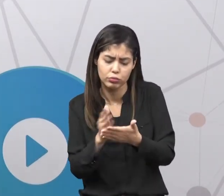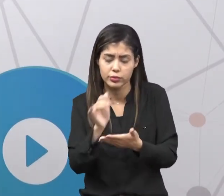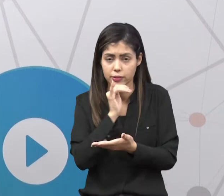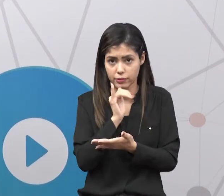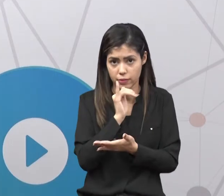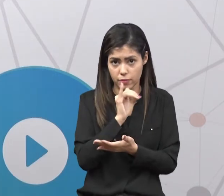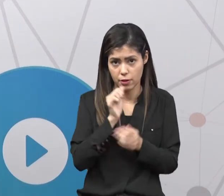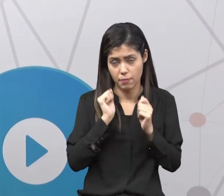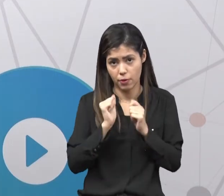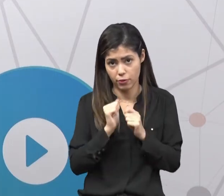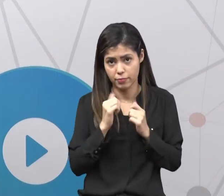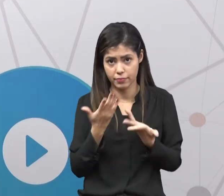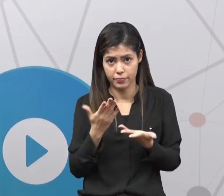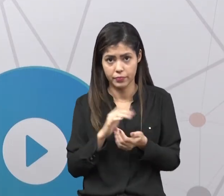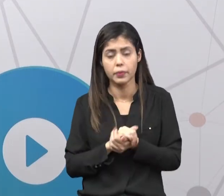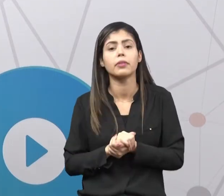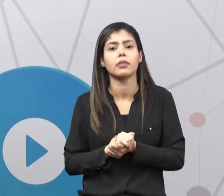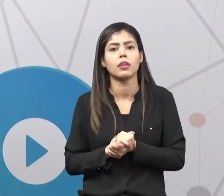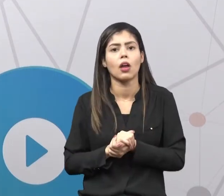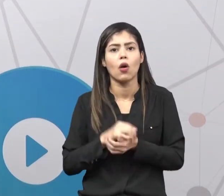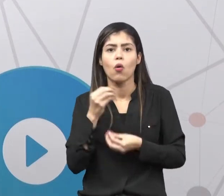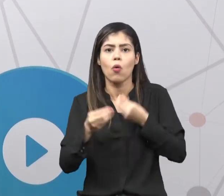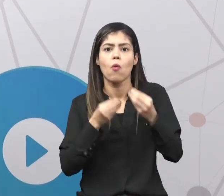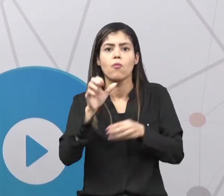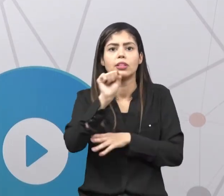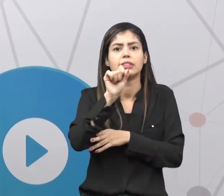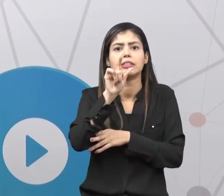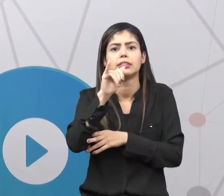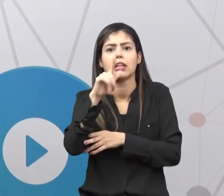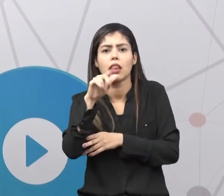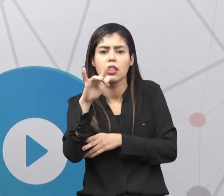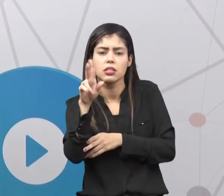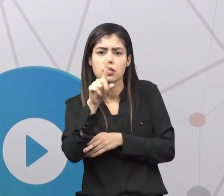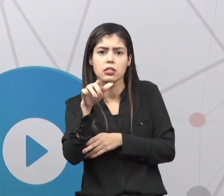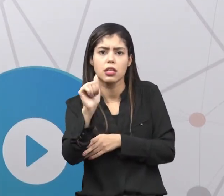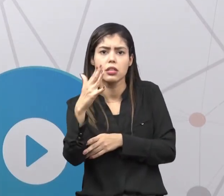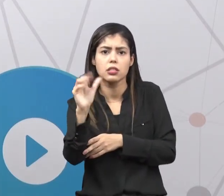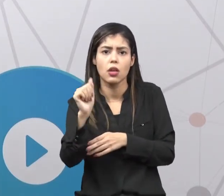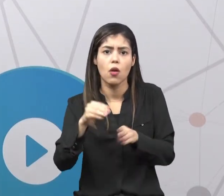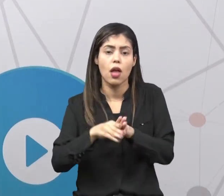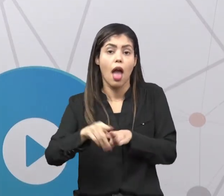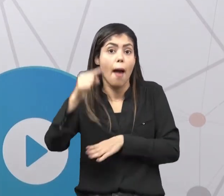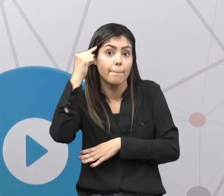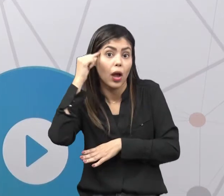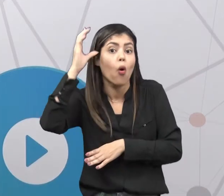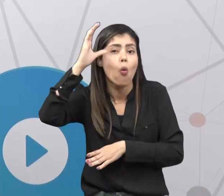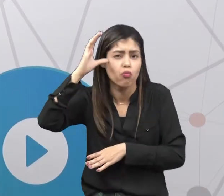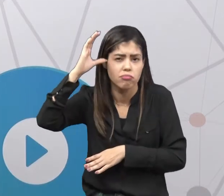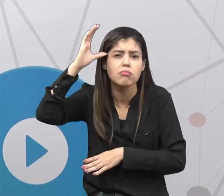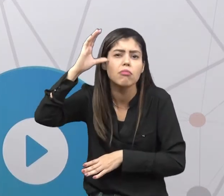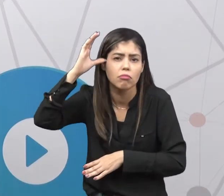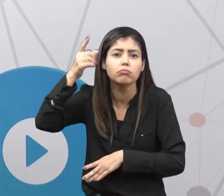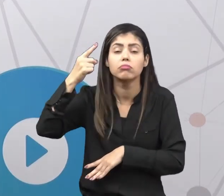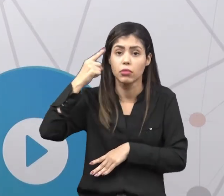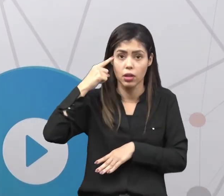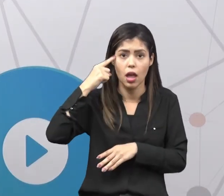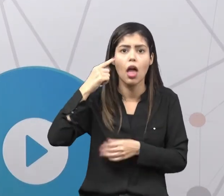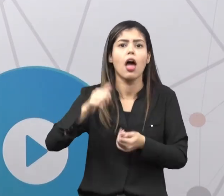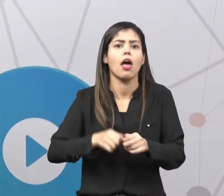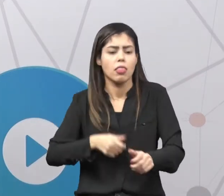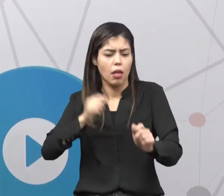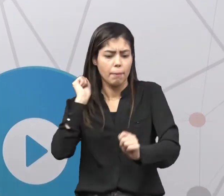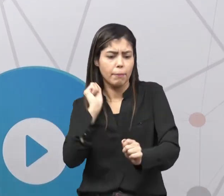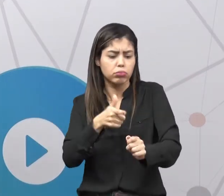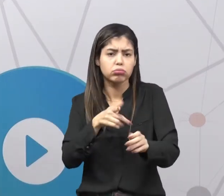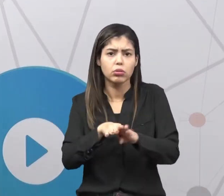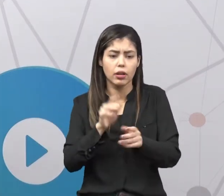ações que podem também ser feitas, como sinalizações e conscientização da população a respeito da proibição, por exemplo, da caça, da